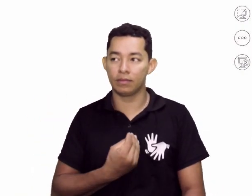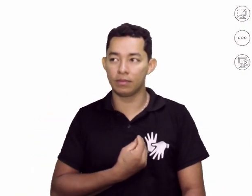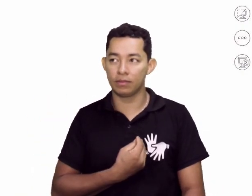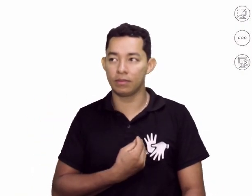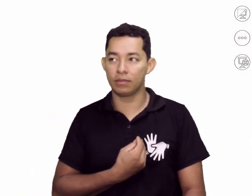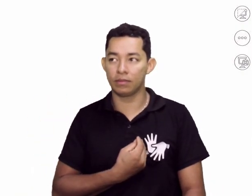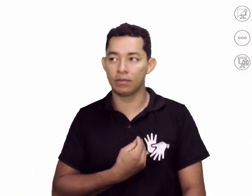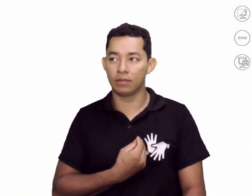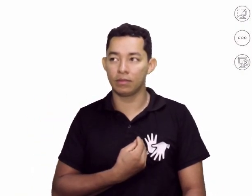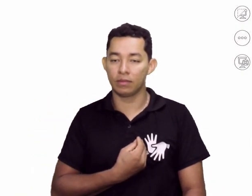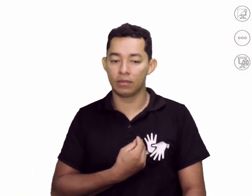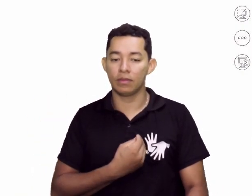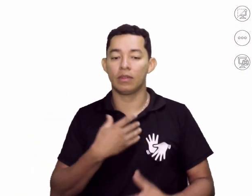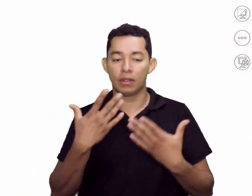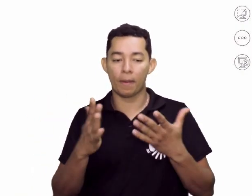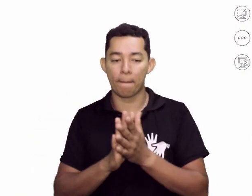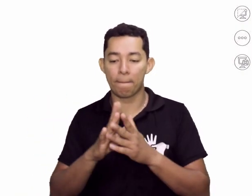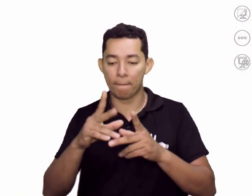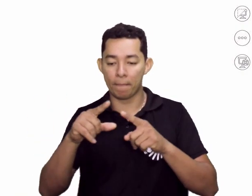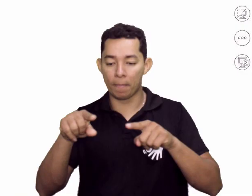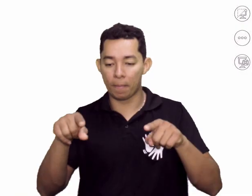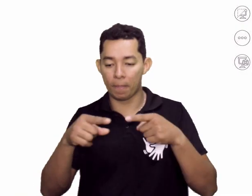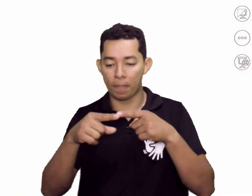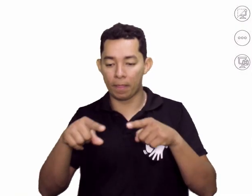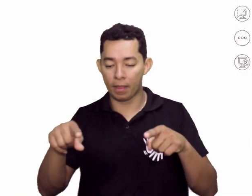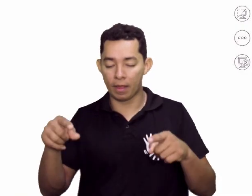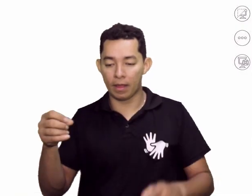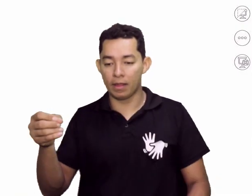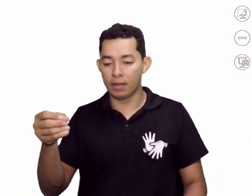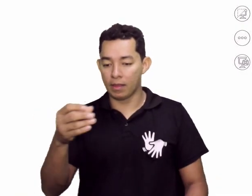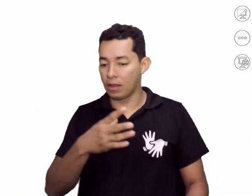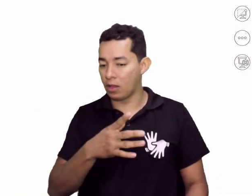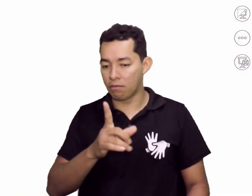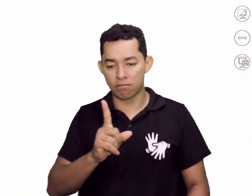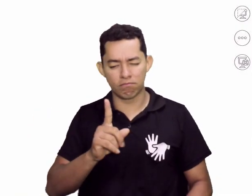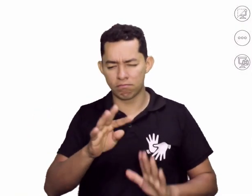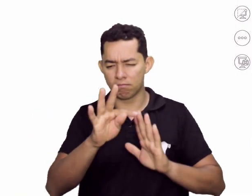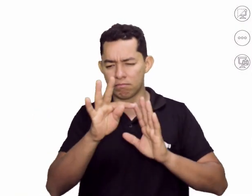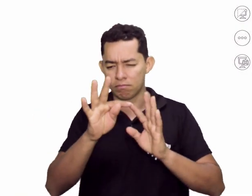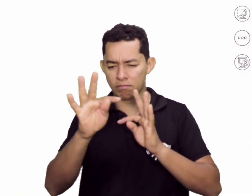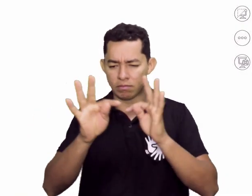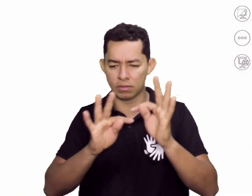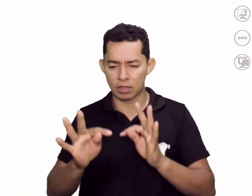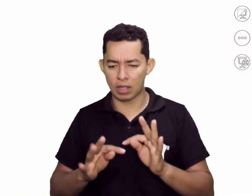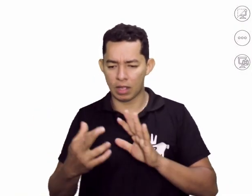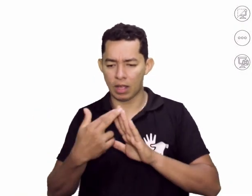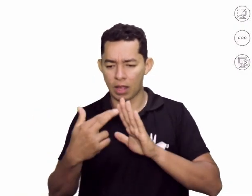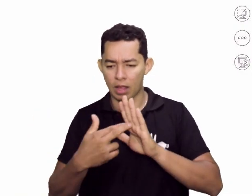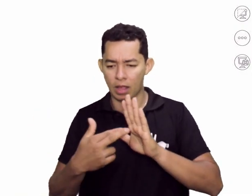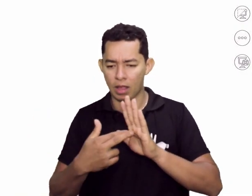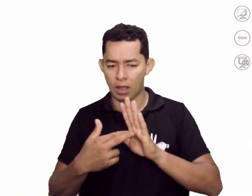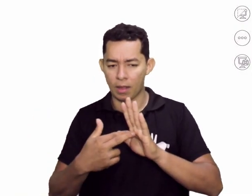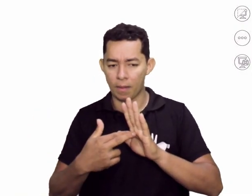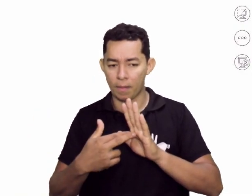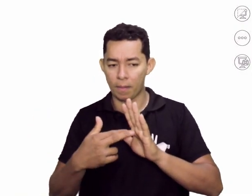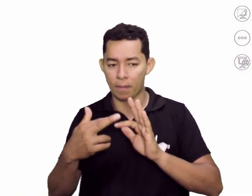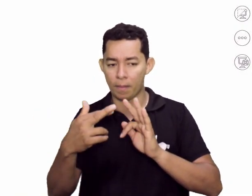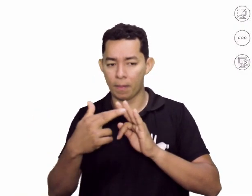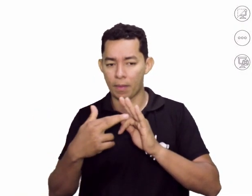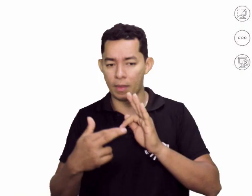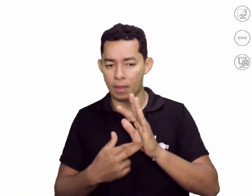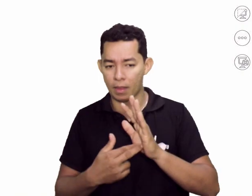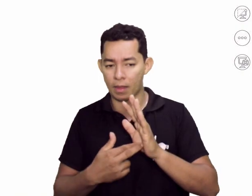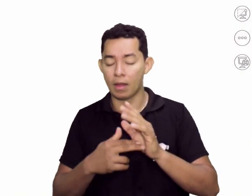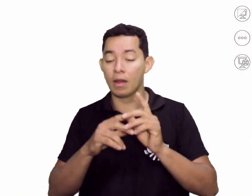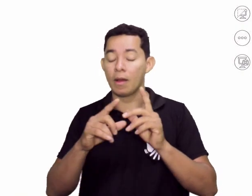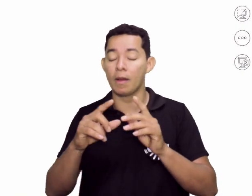dança contemporânea não se baseia em técnicas, e possibilita a qualquer corpo dançar. Todo mundo